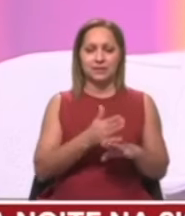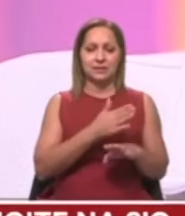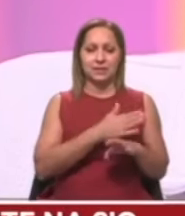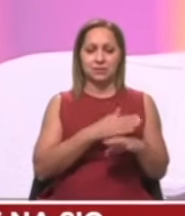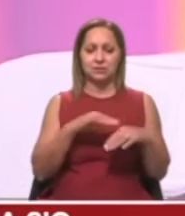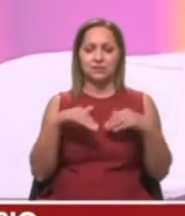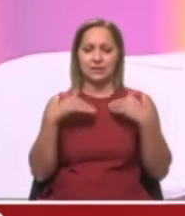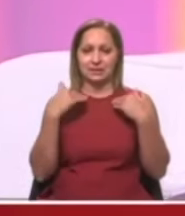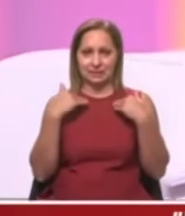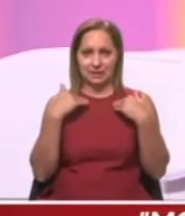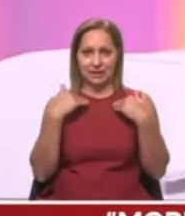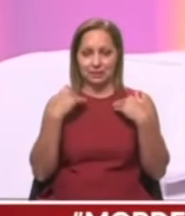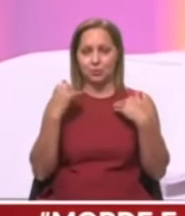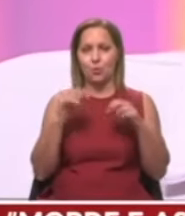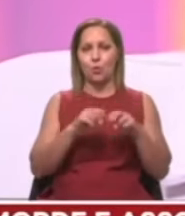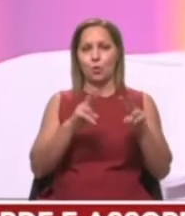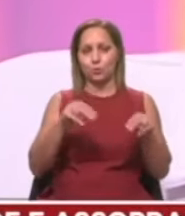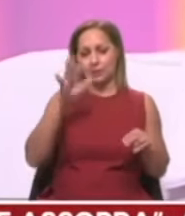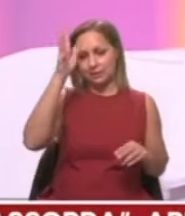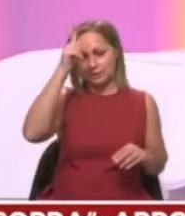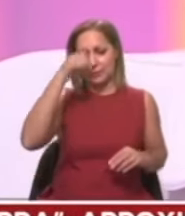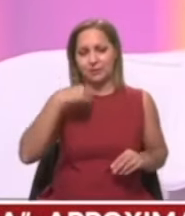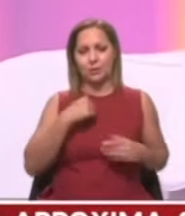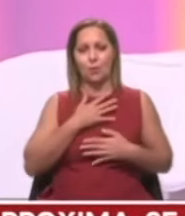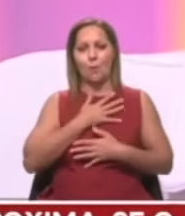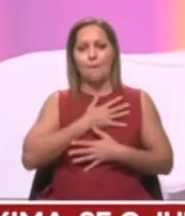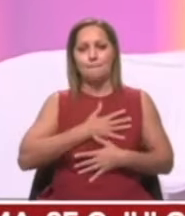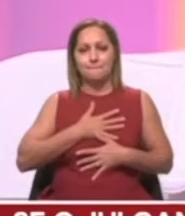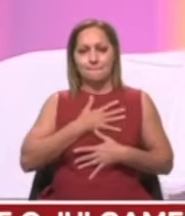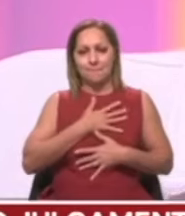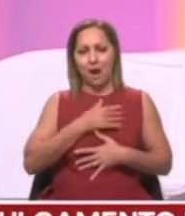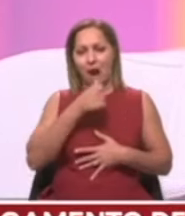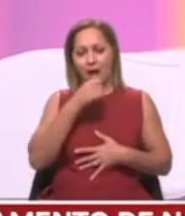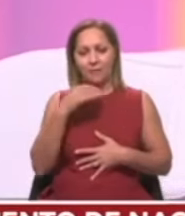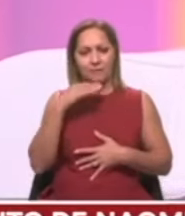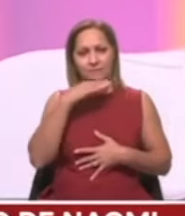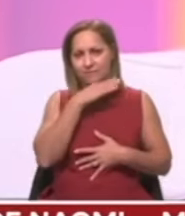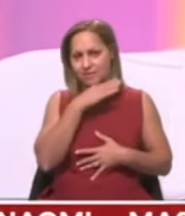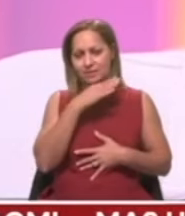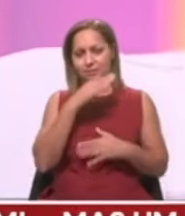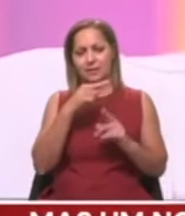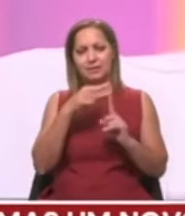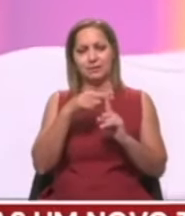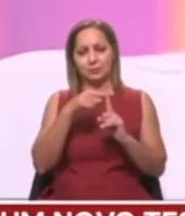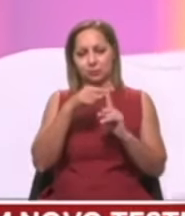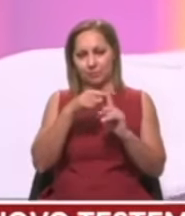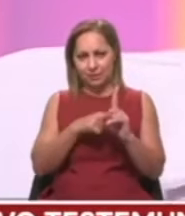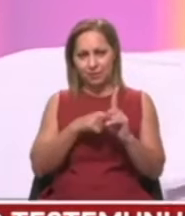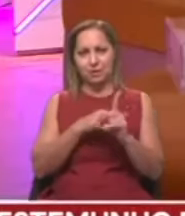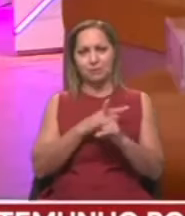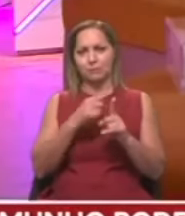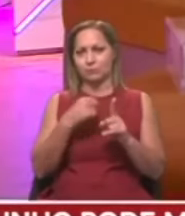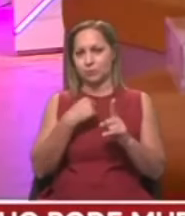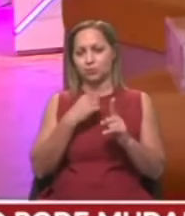já estava mesmo... Tinha que fazer banhos, fazia banhos todos os dias de água gelada para baixar a temperatura, porque já estava mesmo